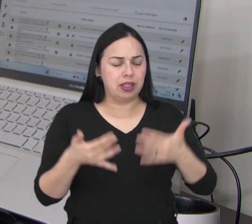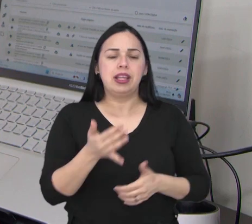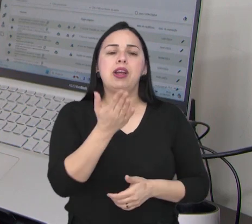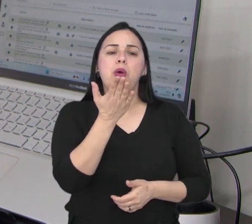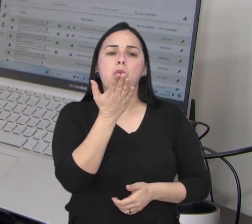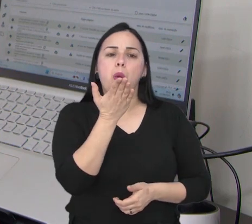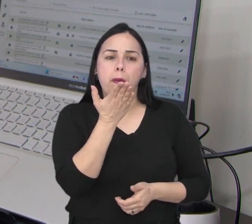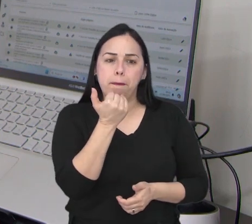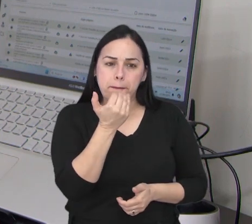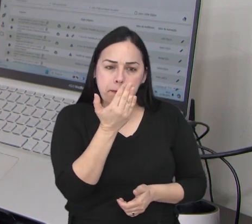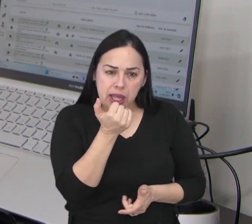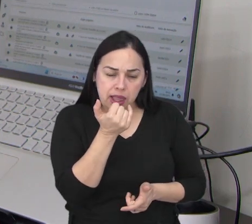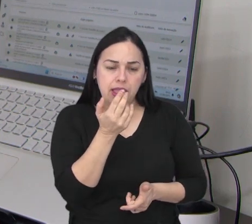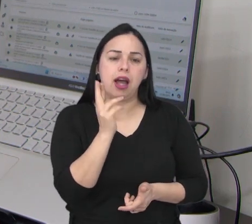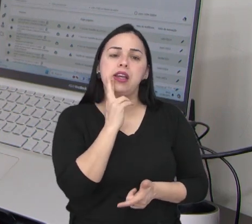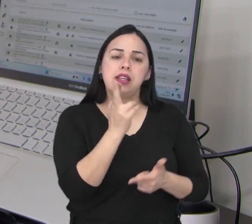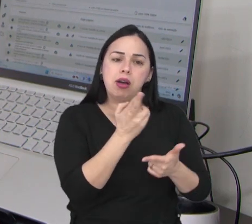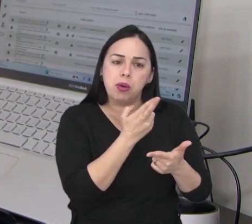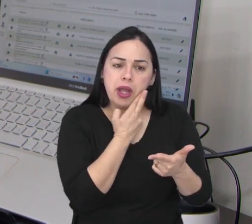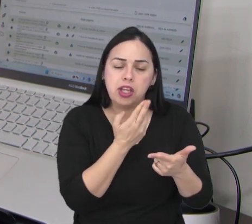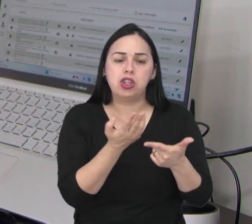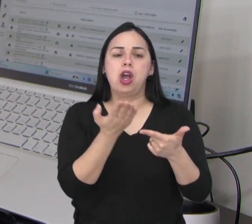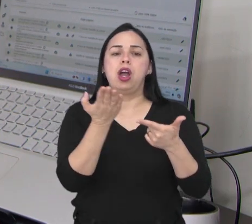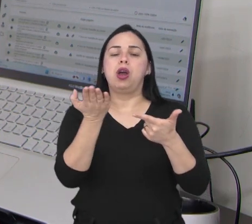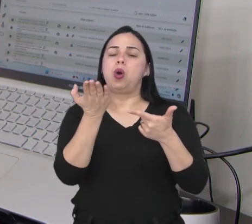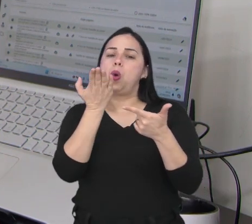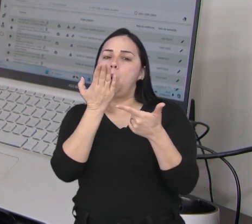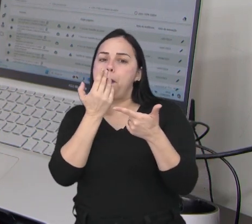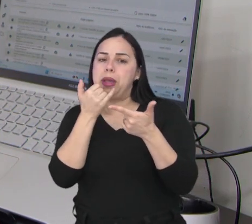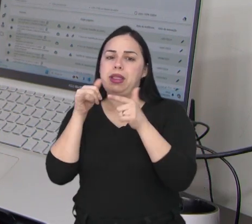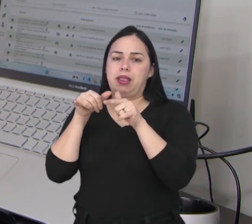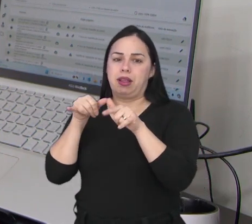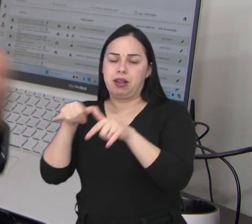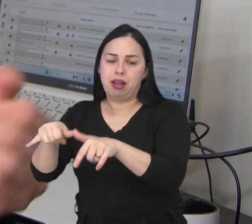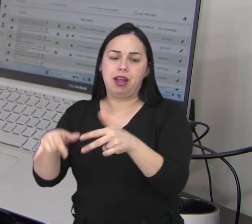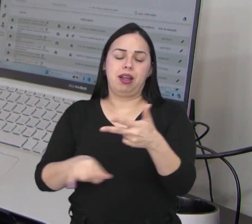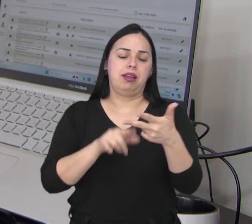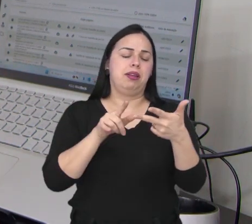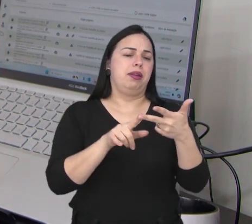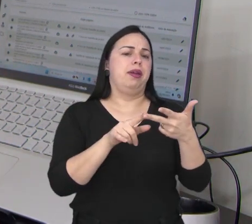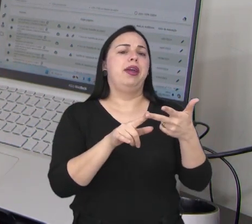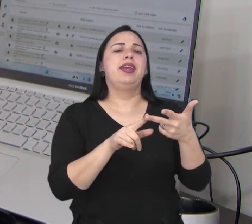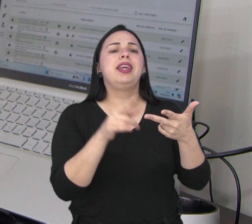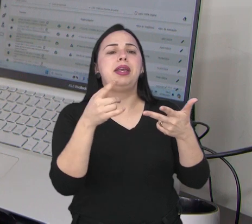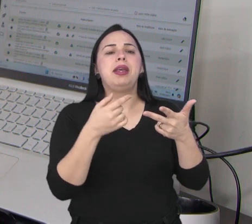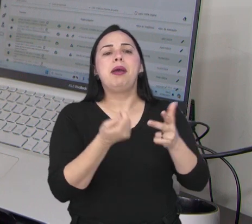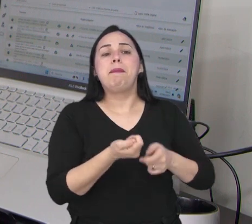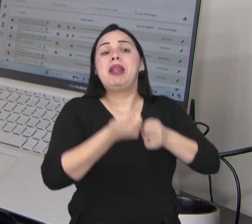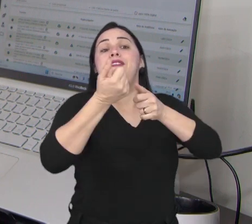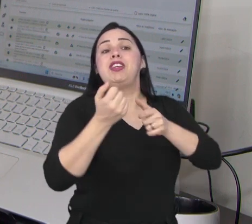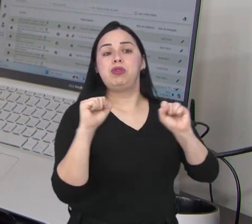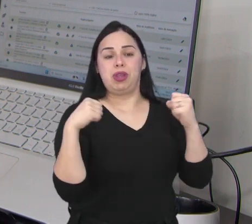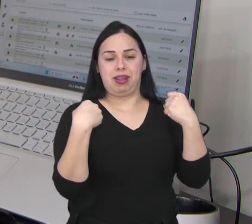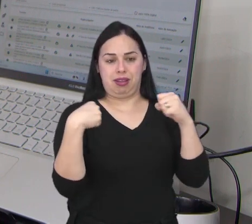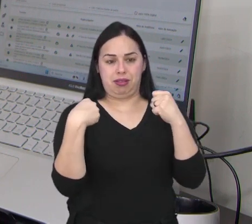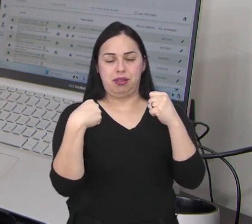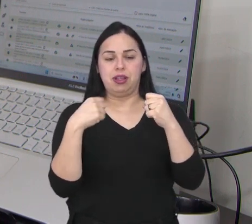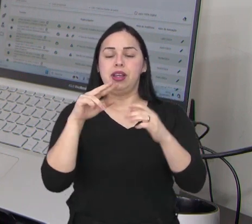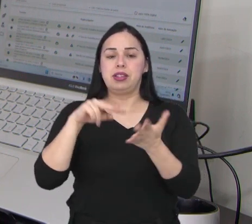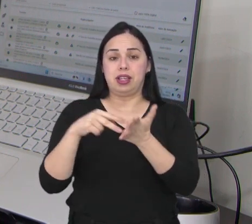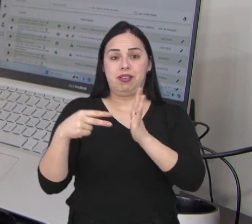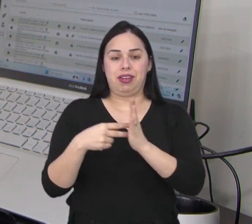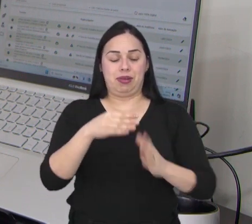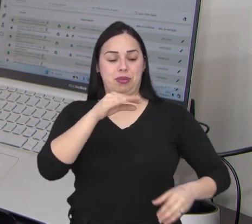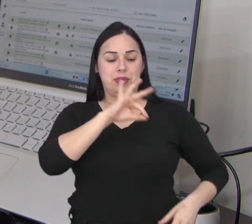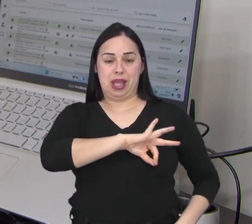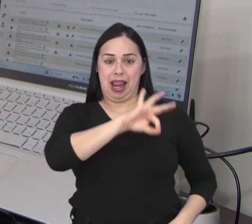gente fala de vale-refeição, de vale-alimentação, de Gympass, entre outras coisas, aí a gente está falando de benefícios que a